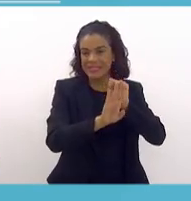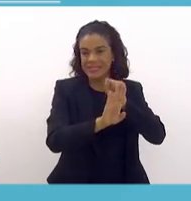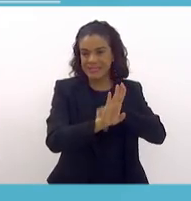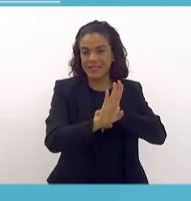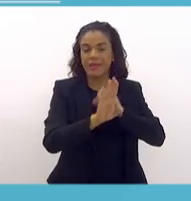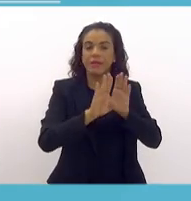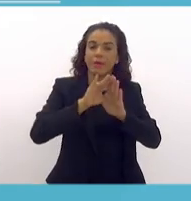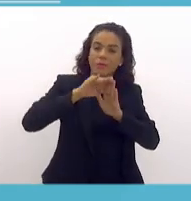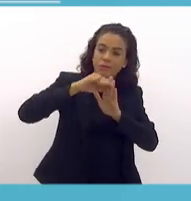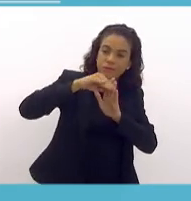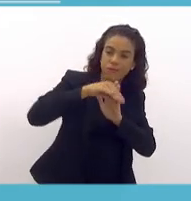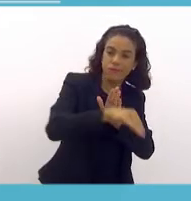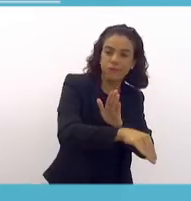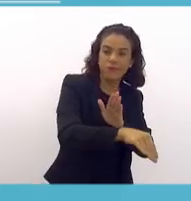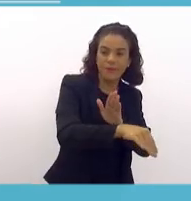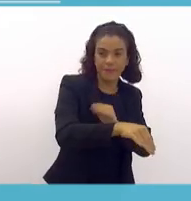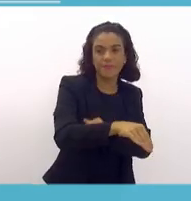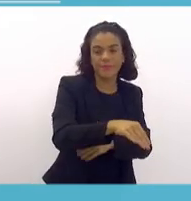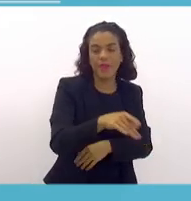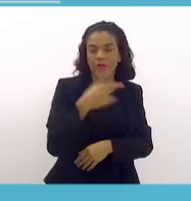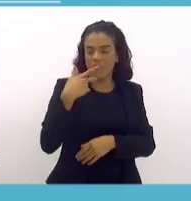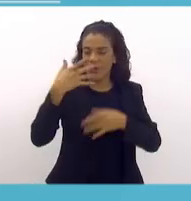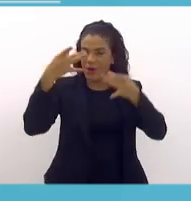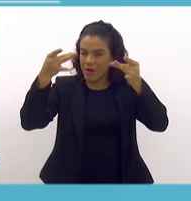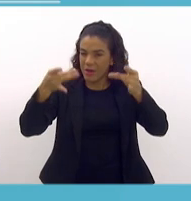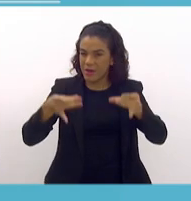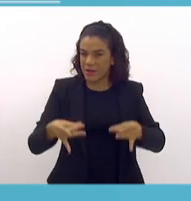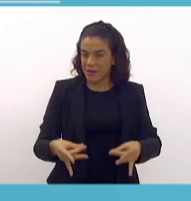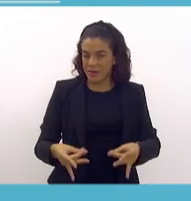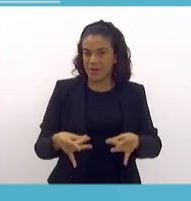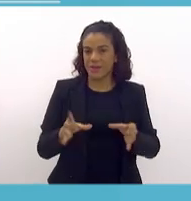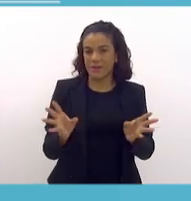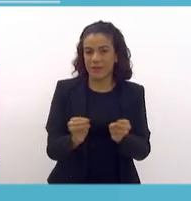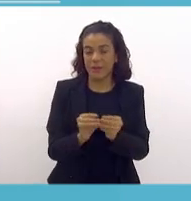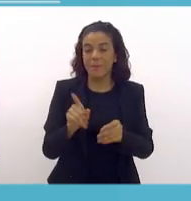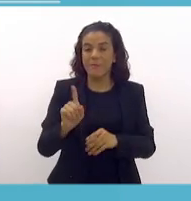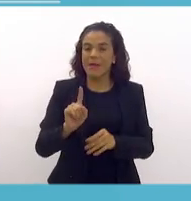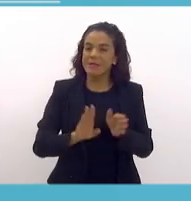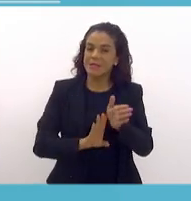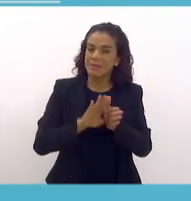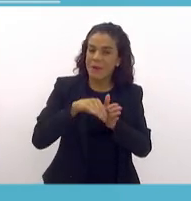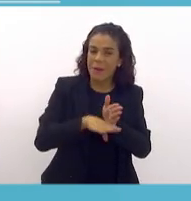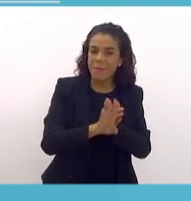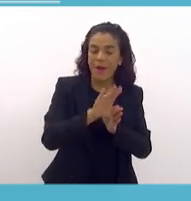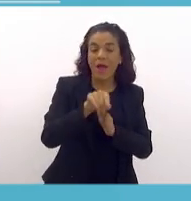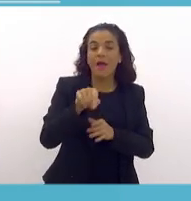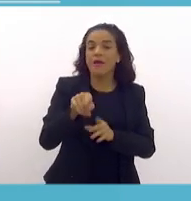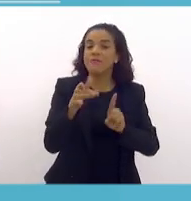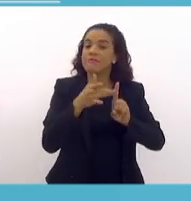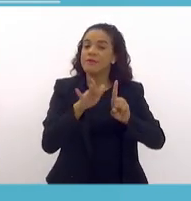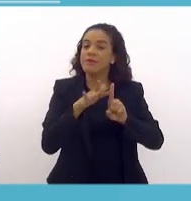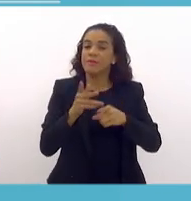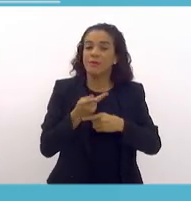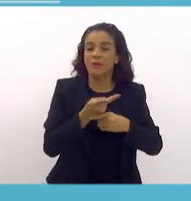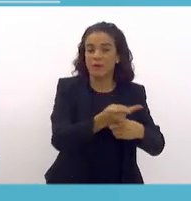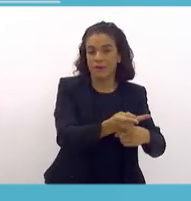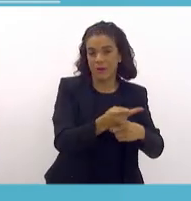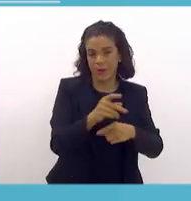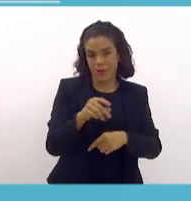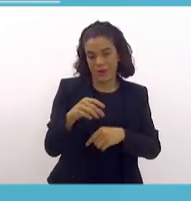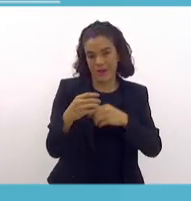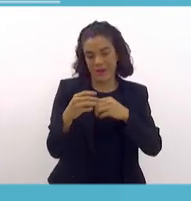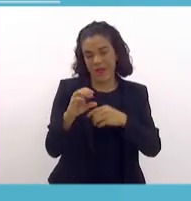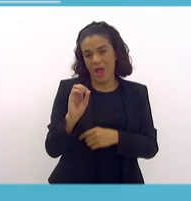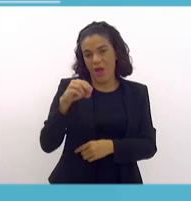uma queda nos anos seguintes. Eu vou comentar um pouco isso, mas esses dados são das vítimas que procuram a SaferNet. Ele não é